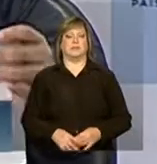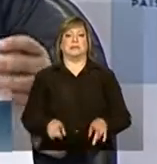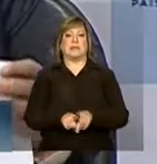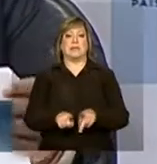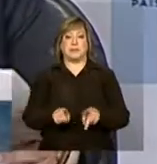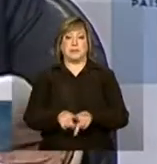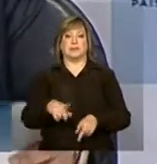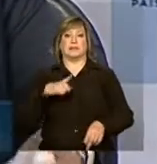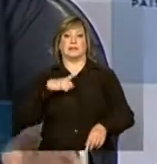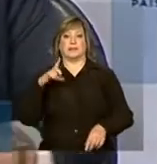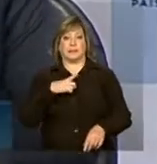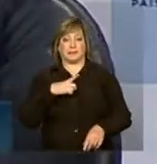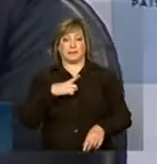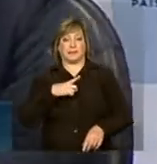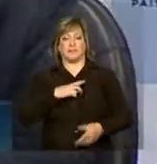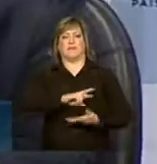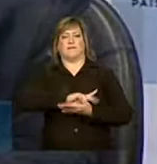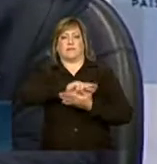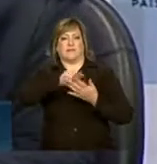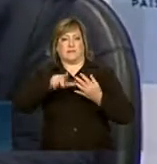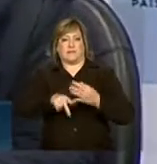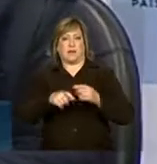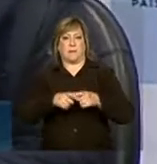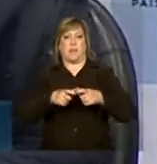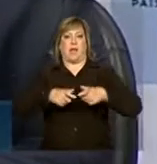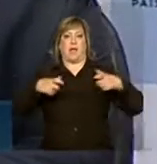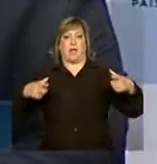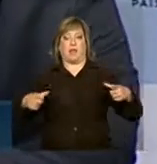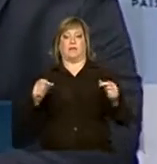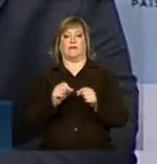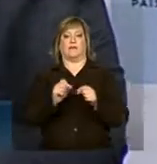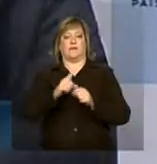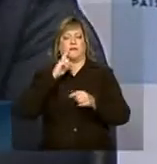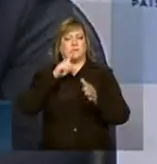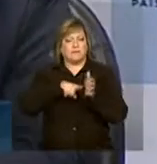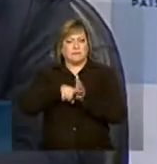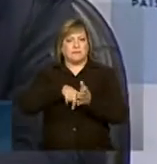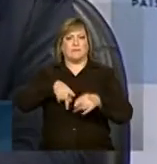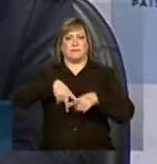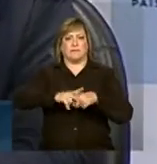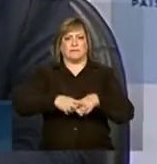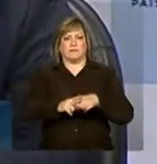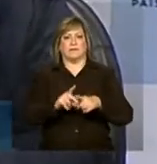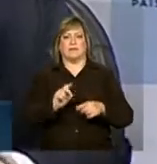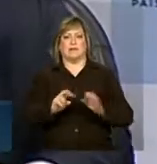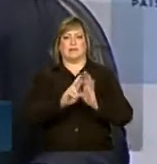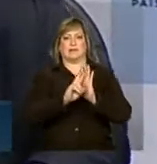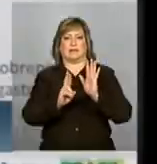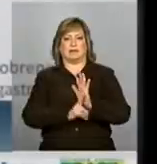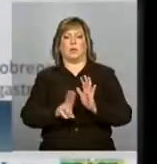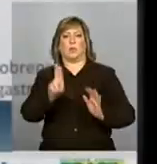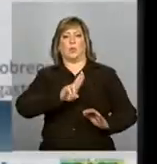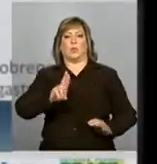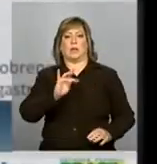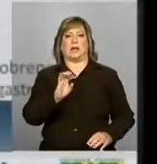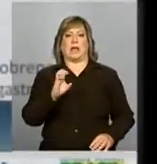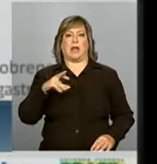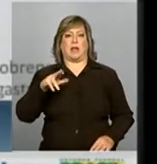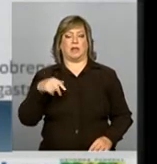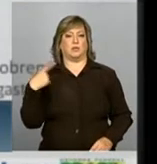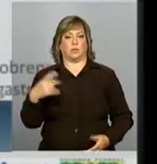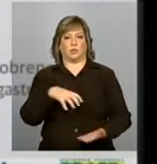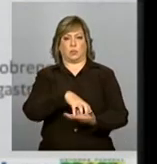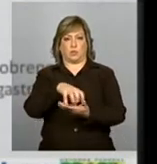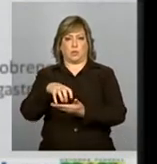Além disso, uma série de ampliações foram realizadas, revisões de diretrizes de utilização técnica pelos